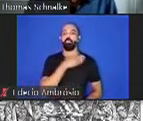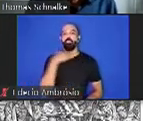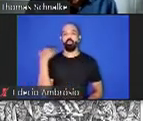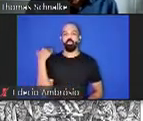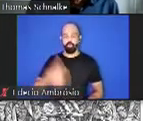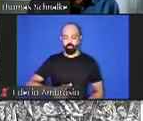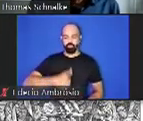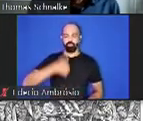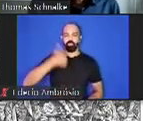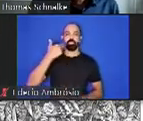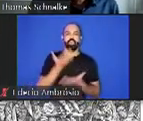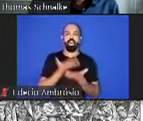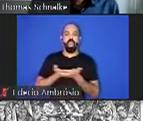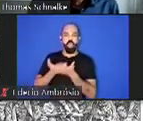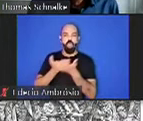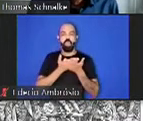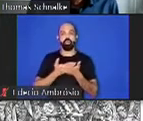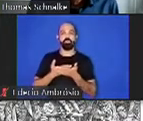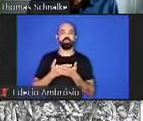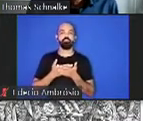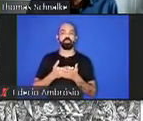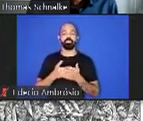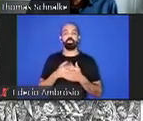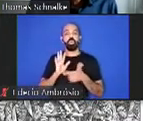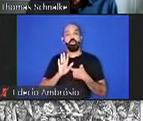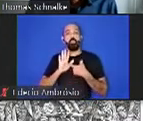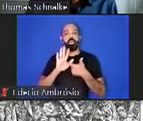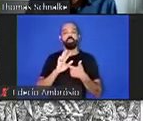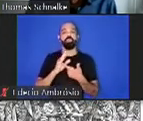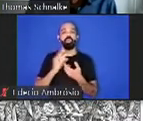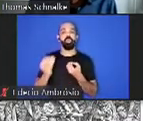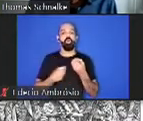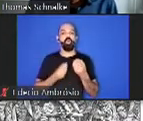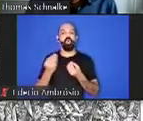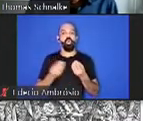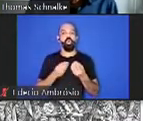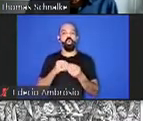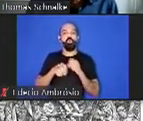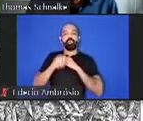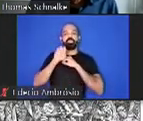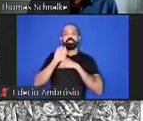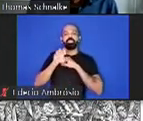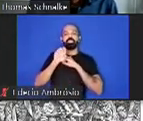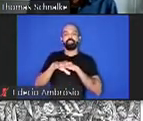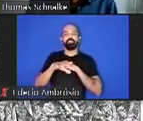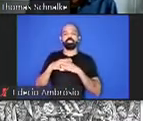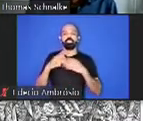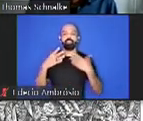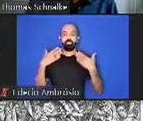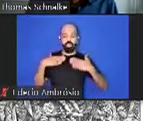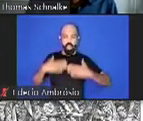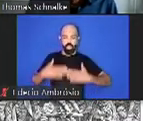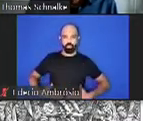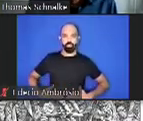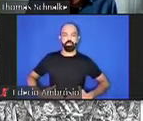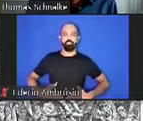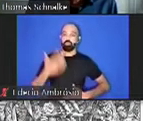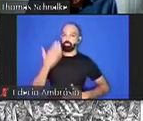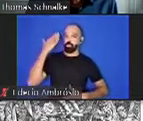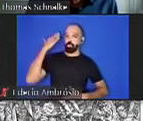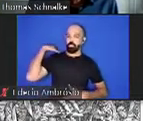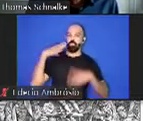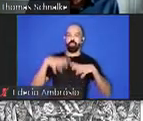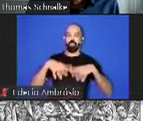uma aula que mostra a forma de ensinamento da anatomia na época medieval